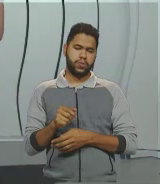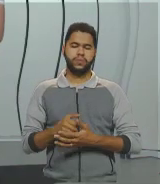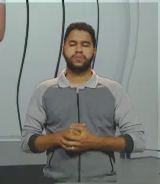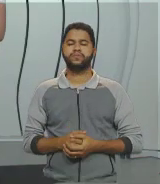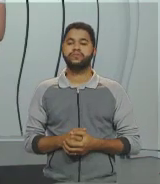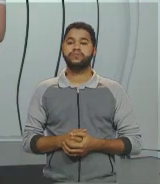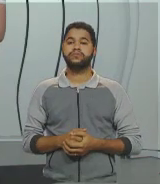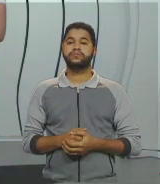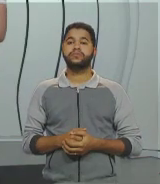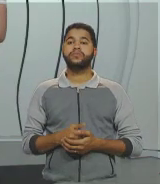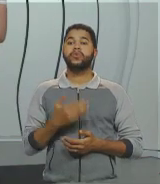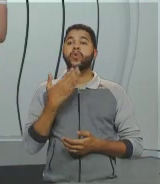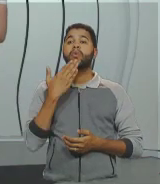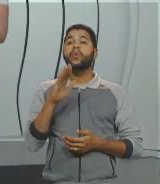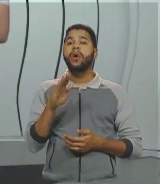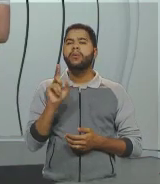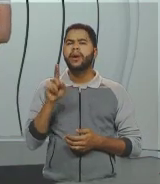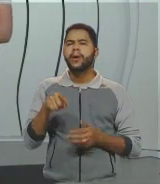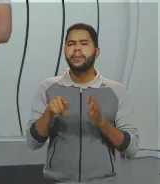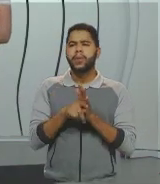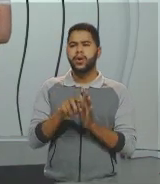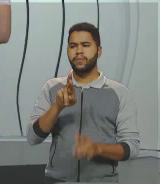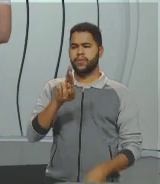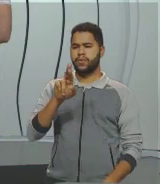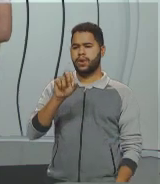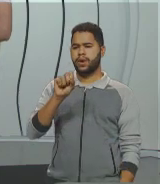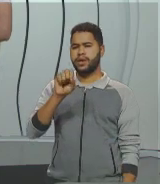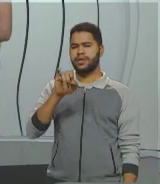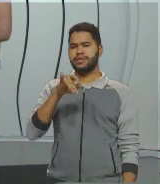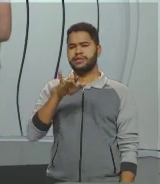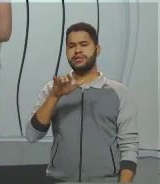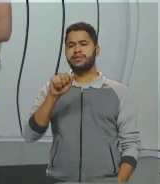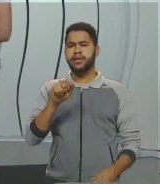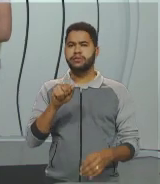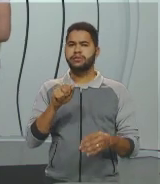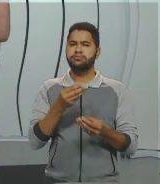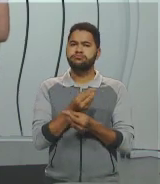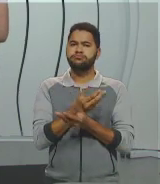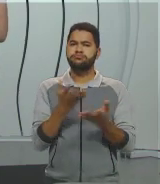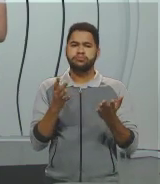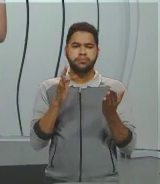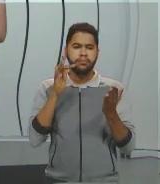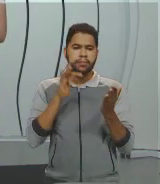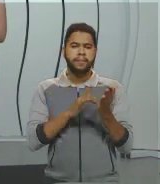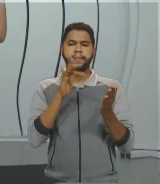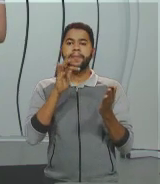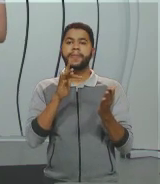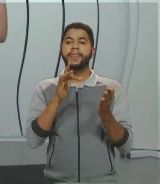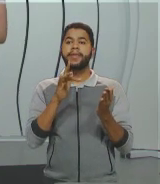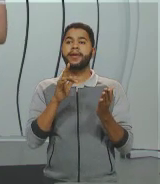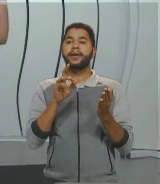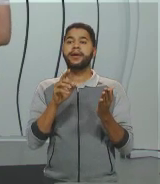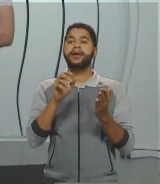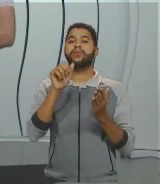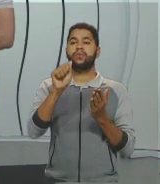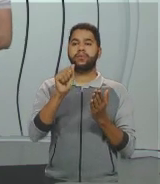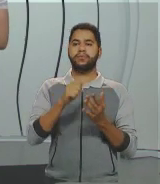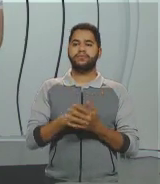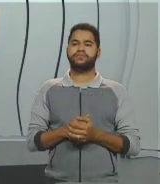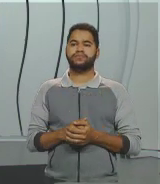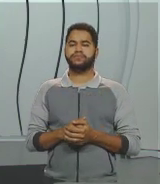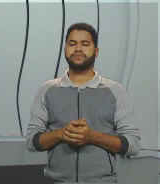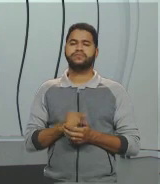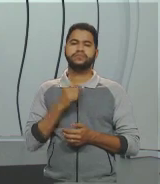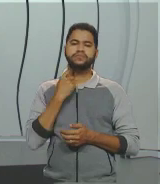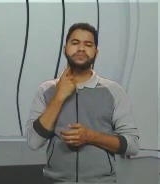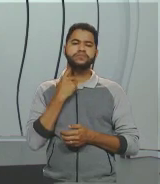Qual é a resistência equivalente no circuito provocada por um toque que fecha o circuito no ponto A? Ou